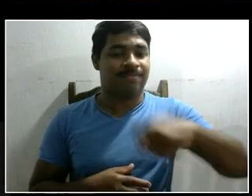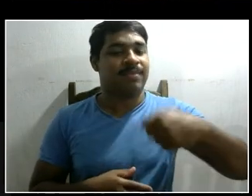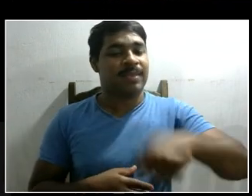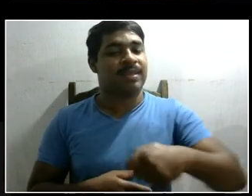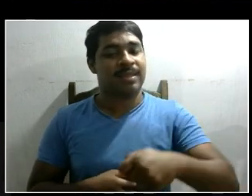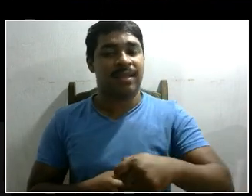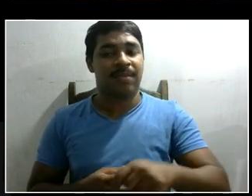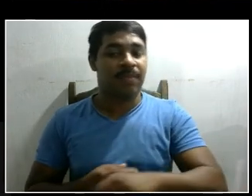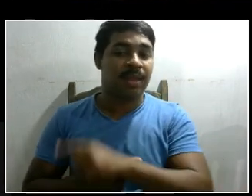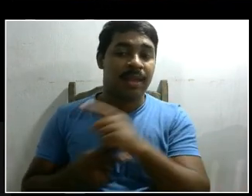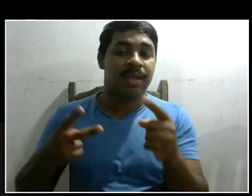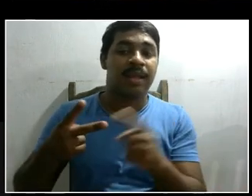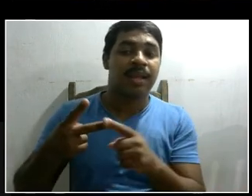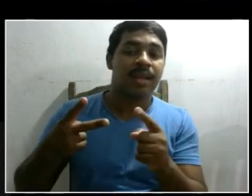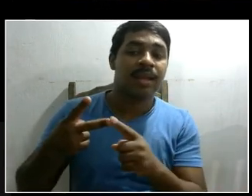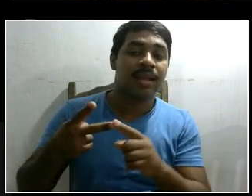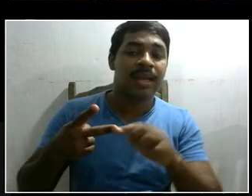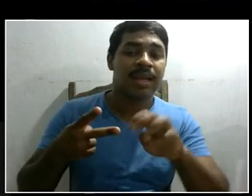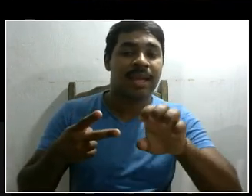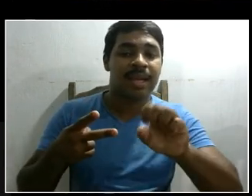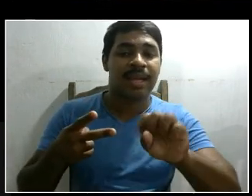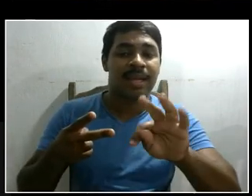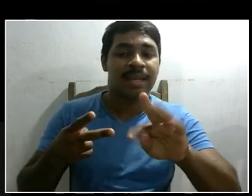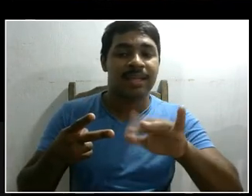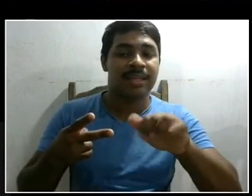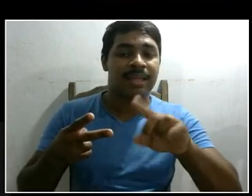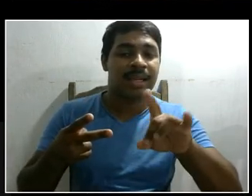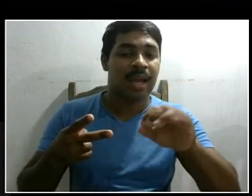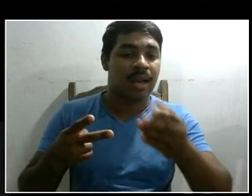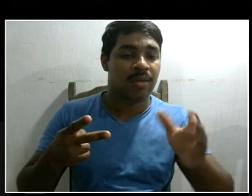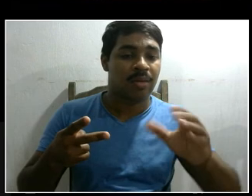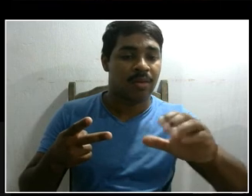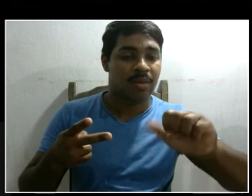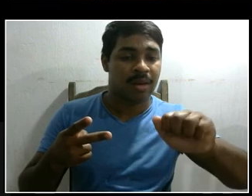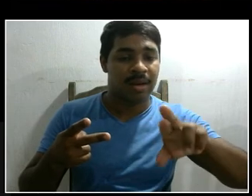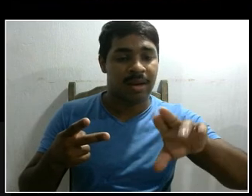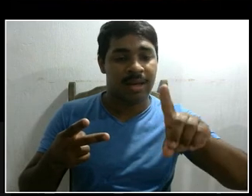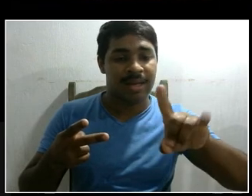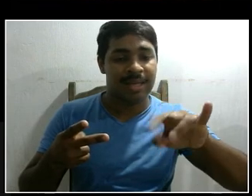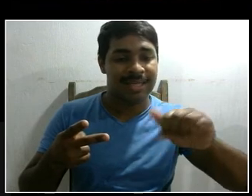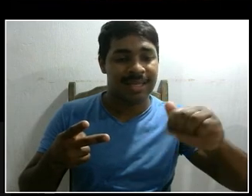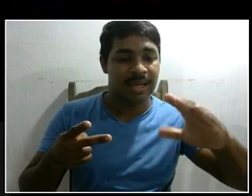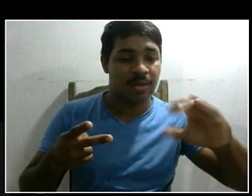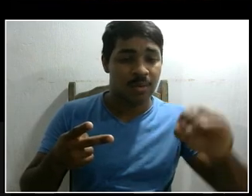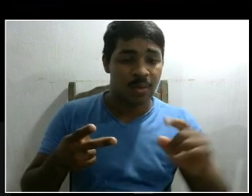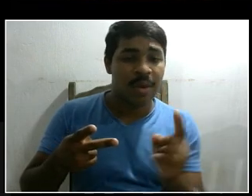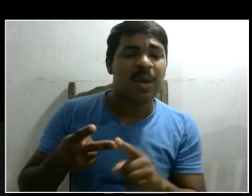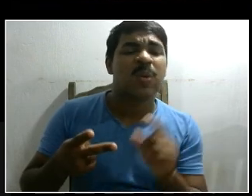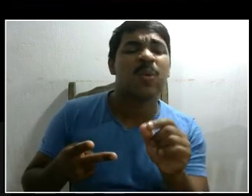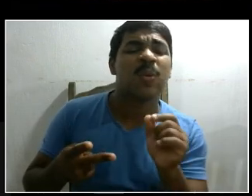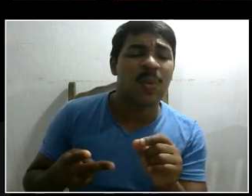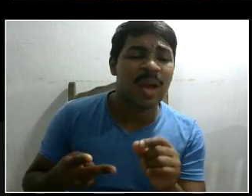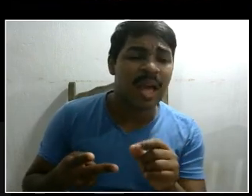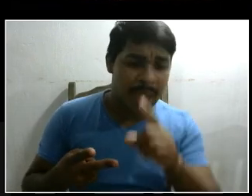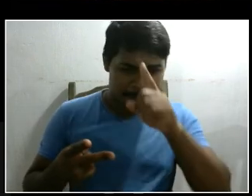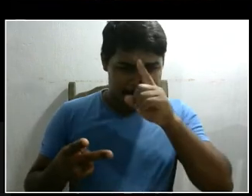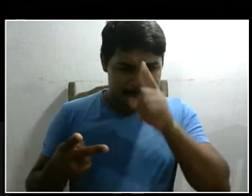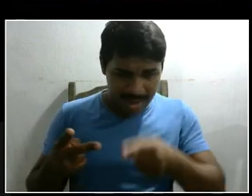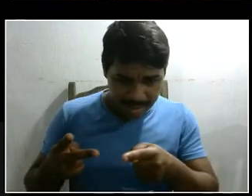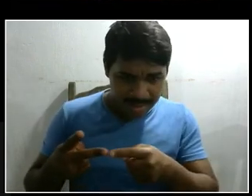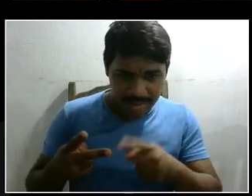também o tecido muscular estriado cardíaco, que é o tecido que vai formar o nosso coração. Esse tecido, a gente não